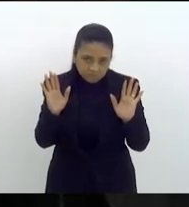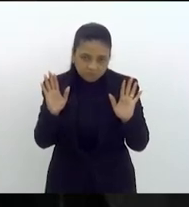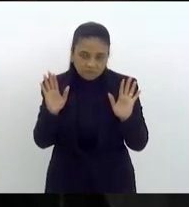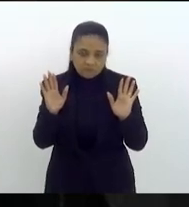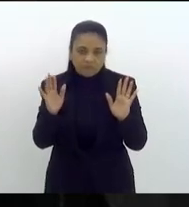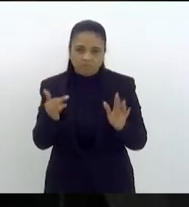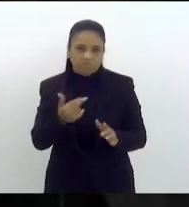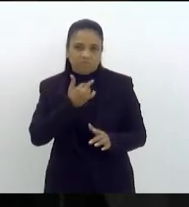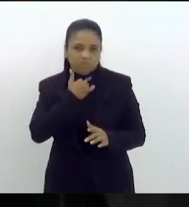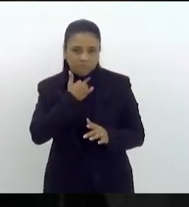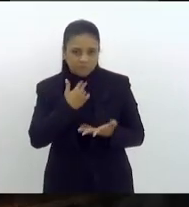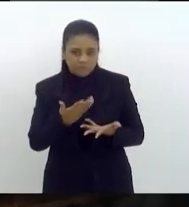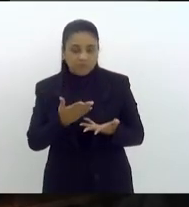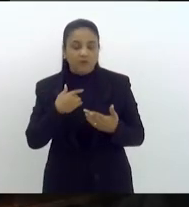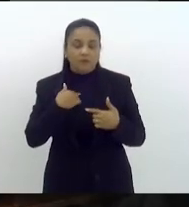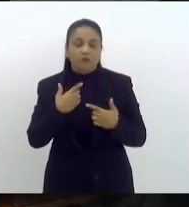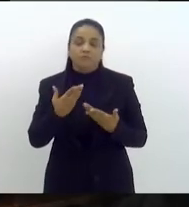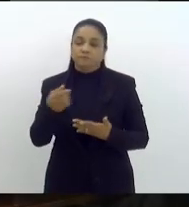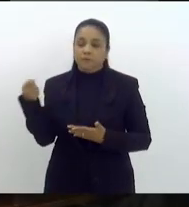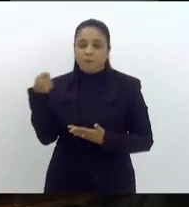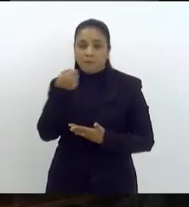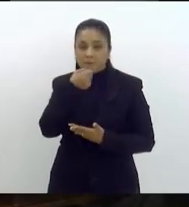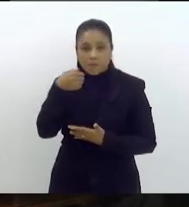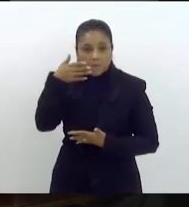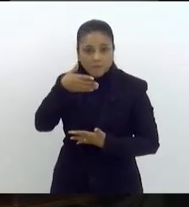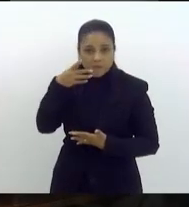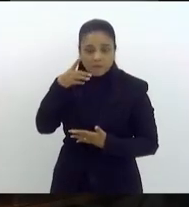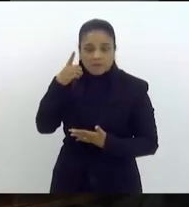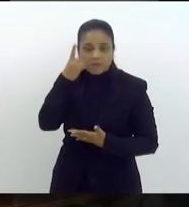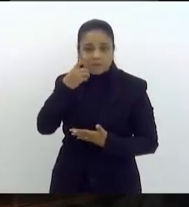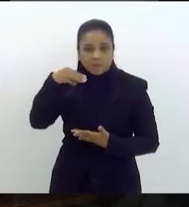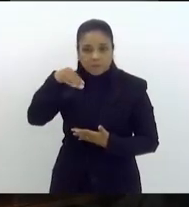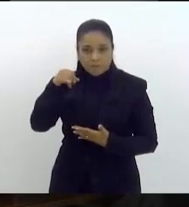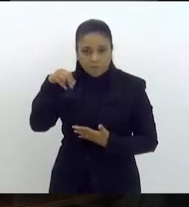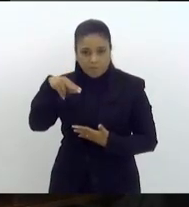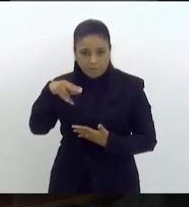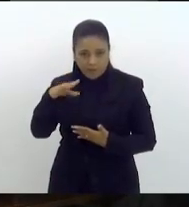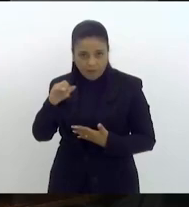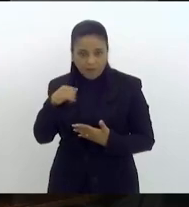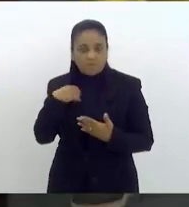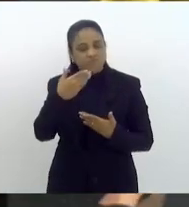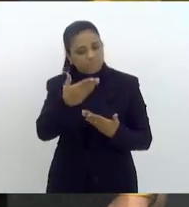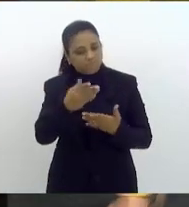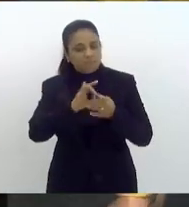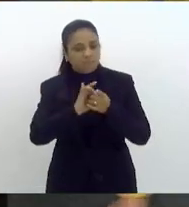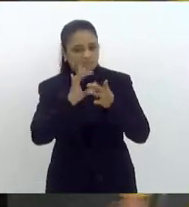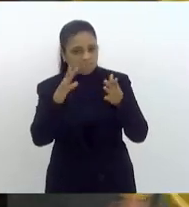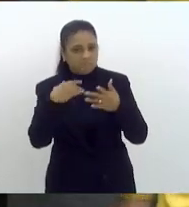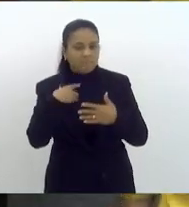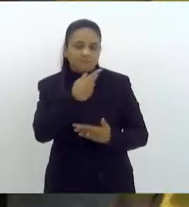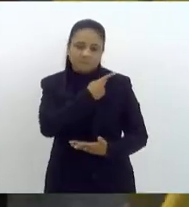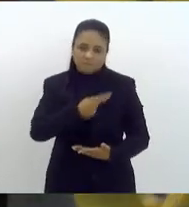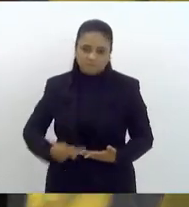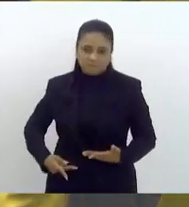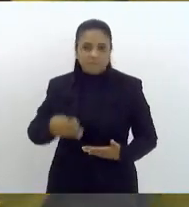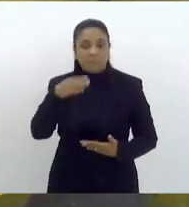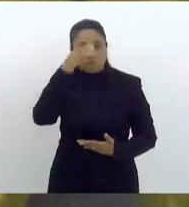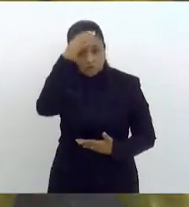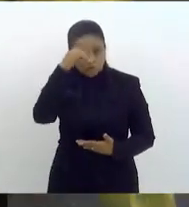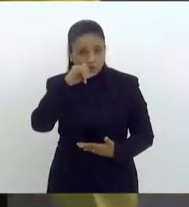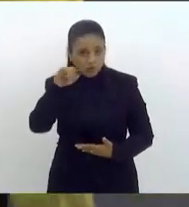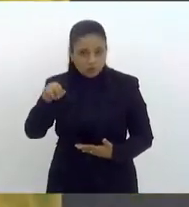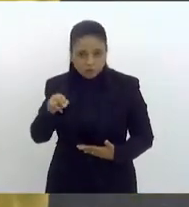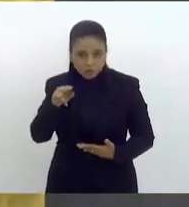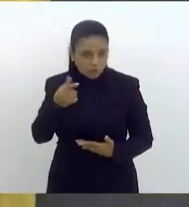curto porque eu já falei muito que eu acorde descendência da presidenta tia Ju muito carinhosa sempre e portanto